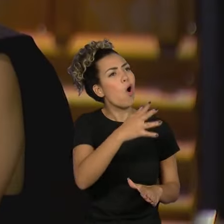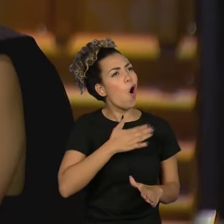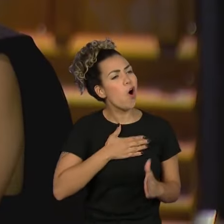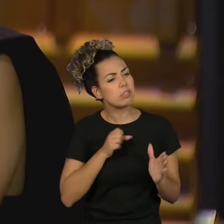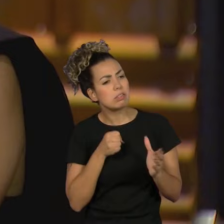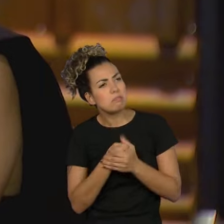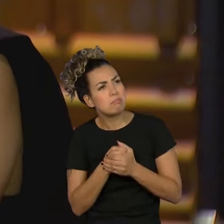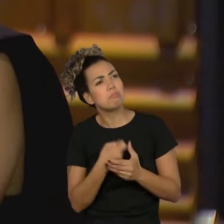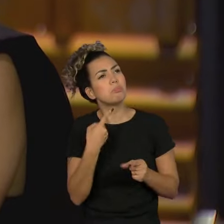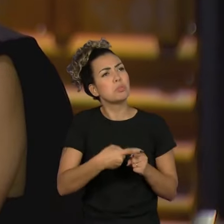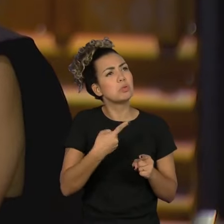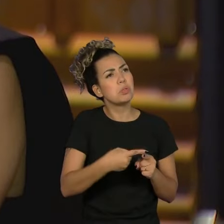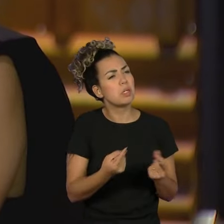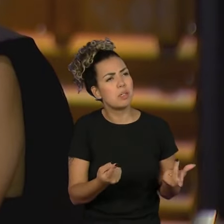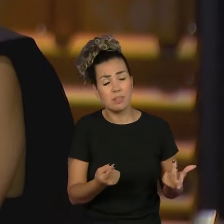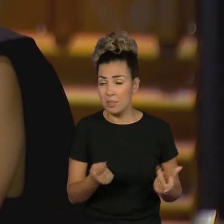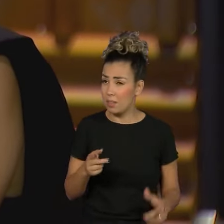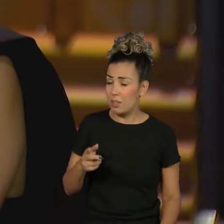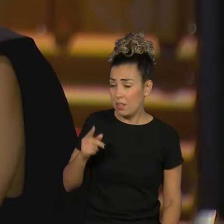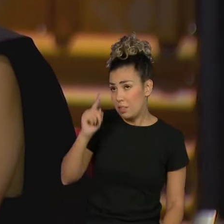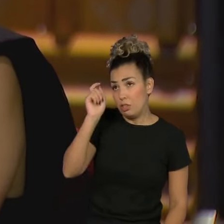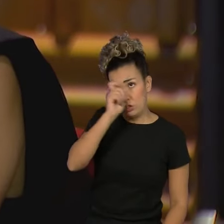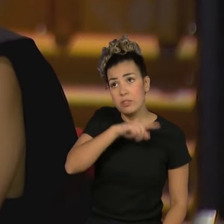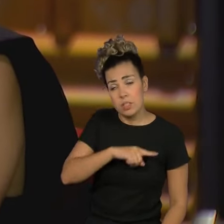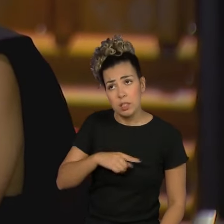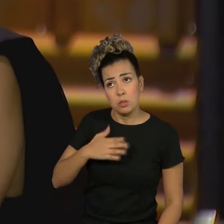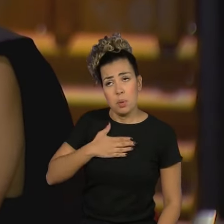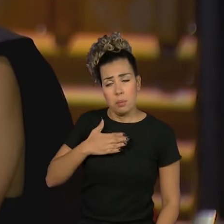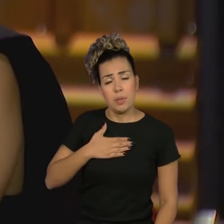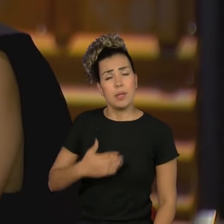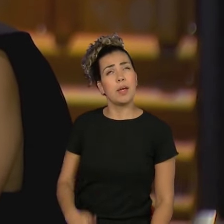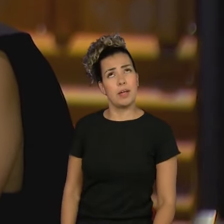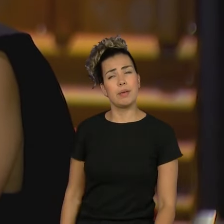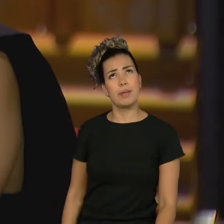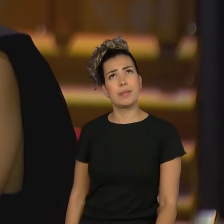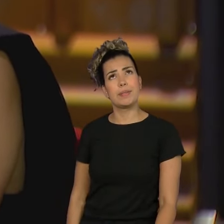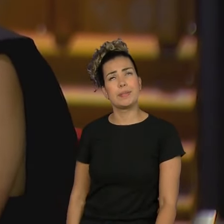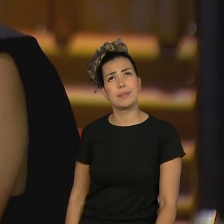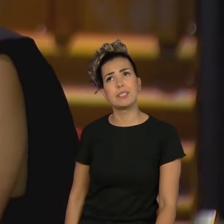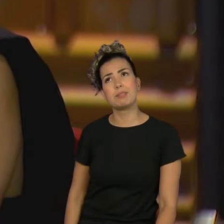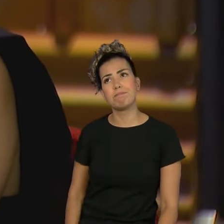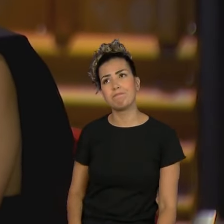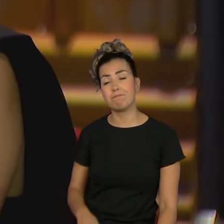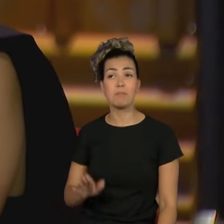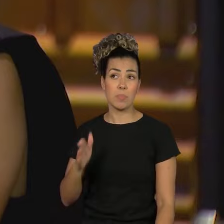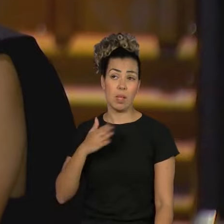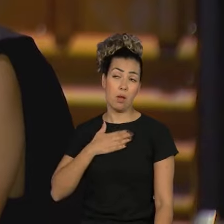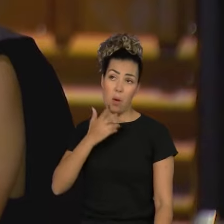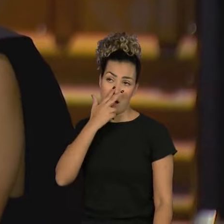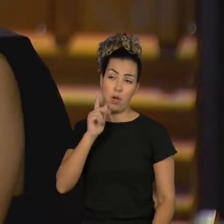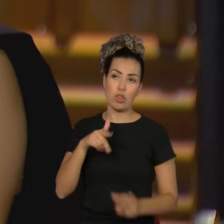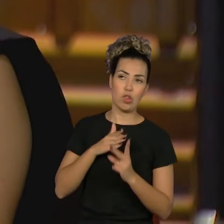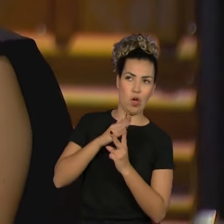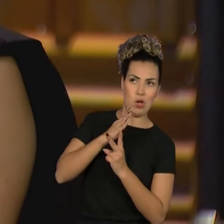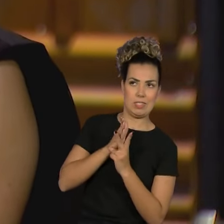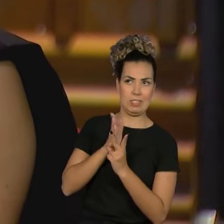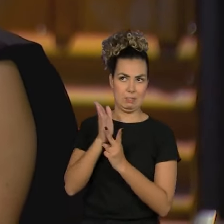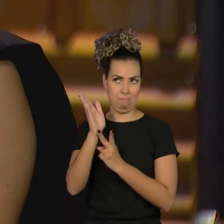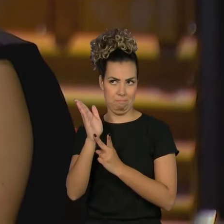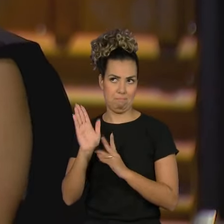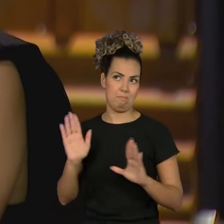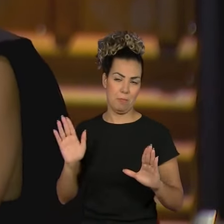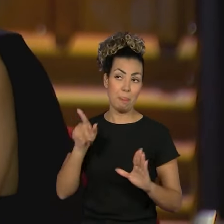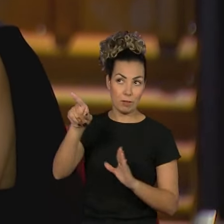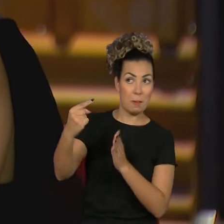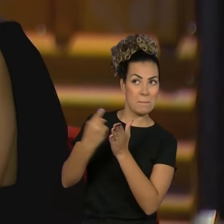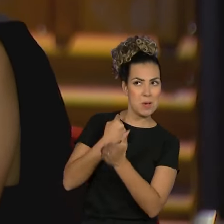Ah isso é muito caro a mim eh acho que por duas dimensões pensando agora na